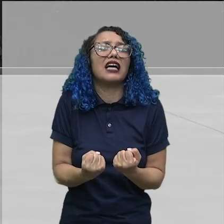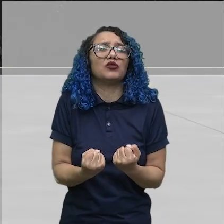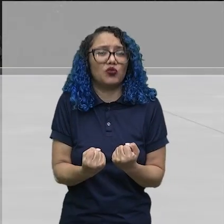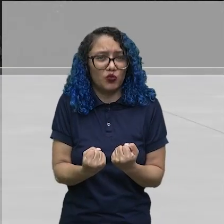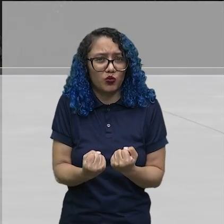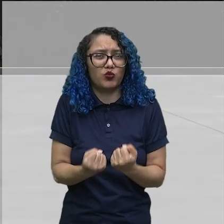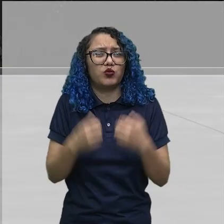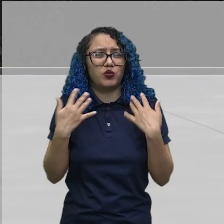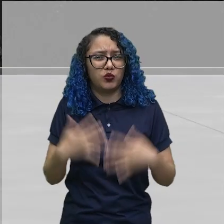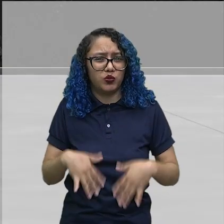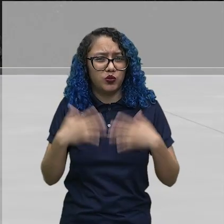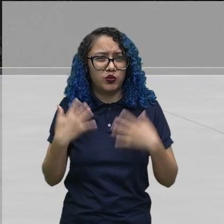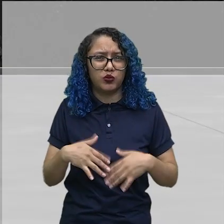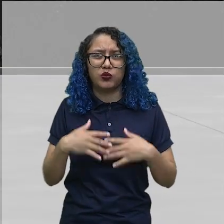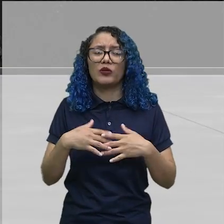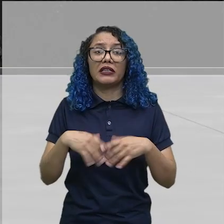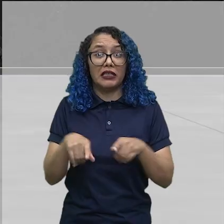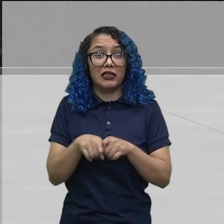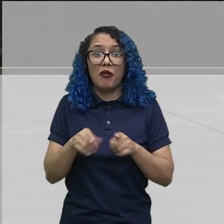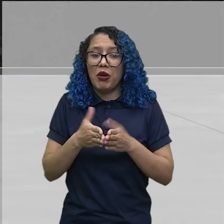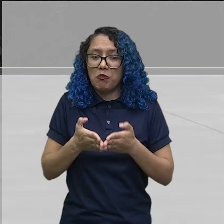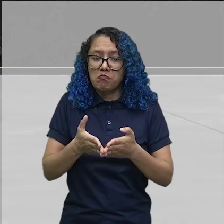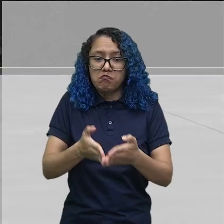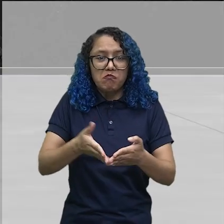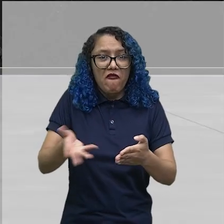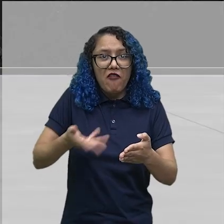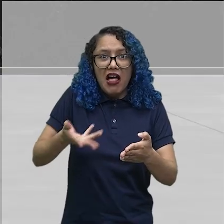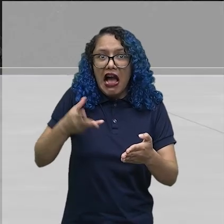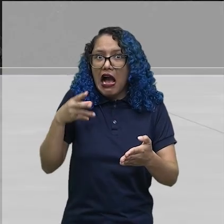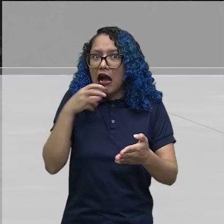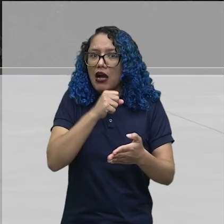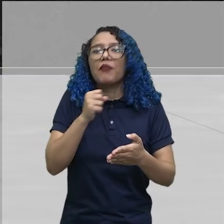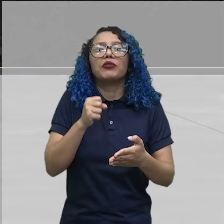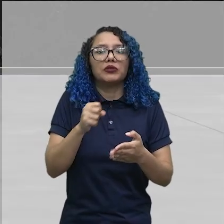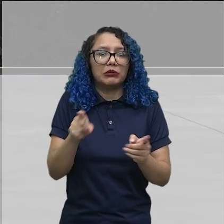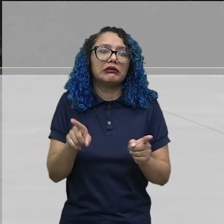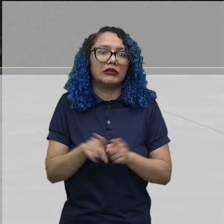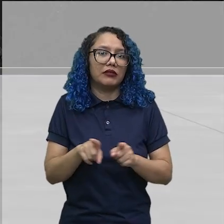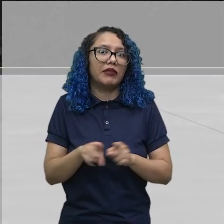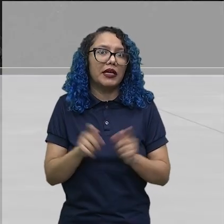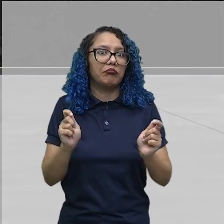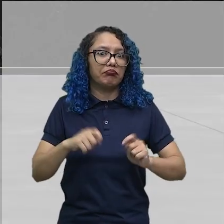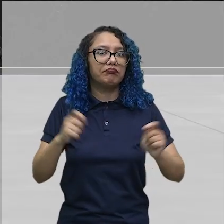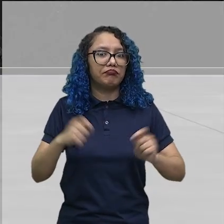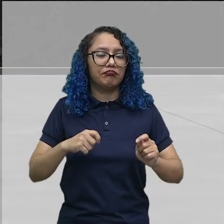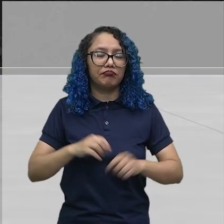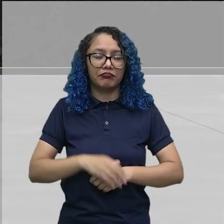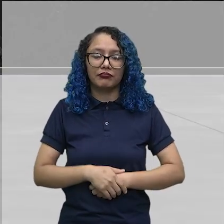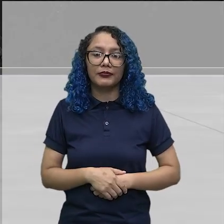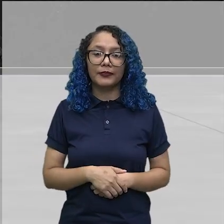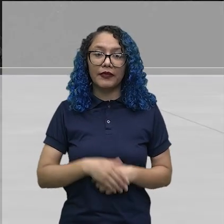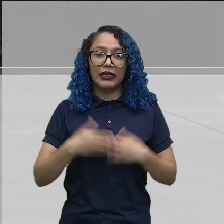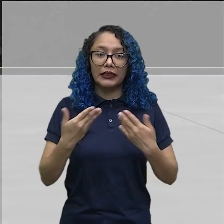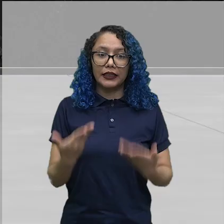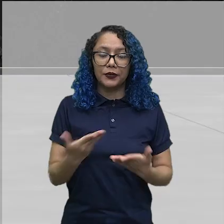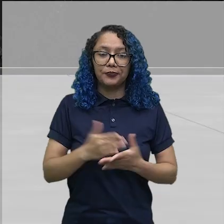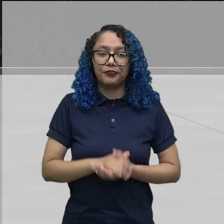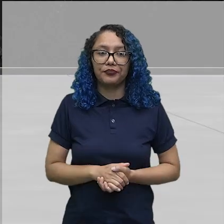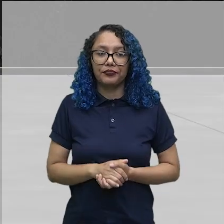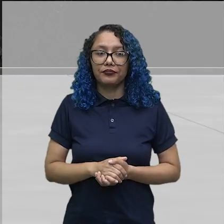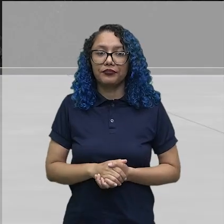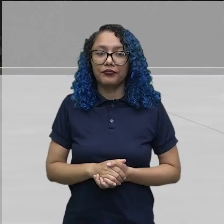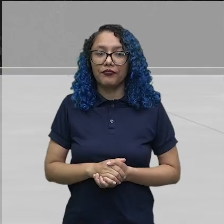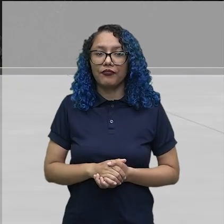vez só em uma velocidade considerável, tá? Para vocês visualizarem melhor como os meios de transporte